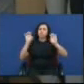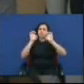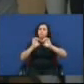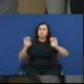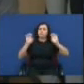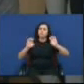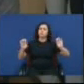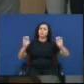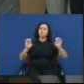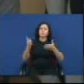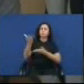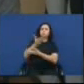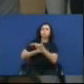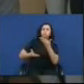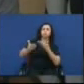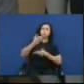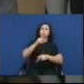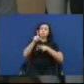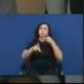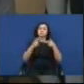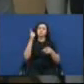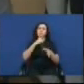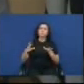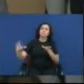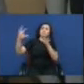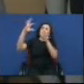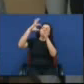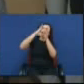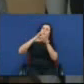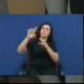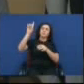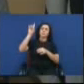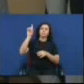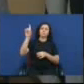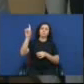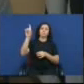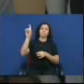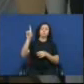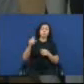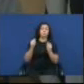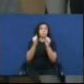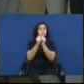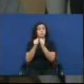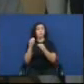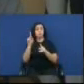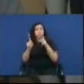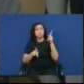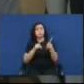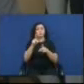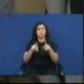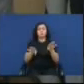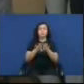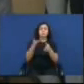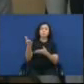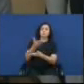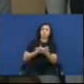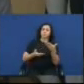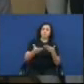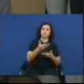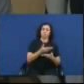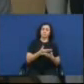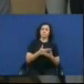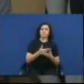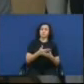novos modos de relacionar-se com Deus, com os outros e com o ambiente, e que suscite os